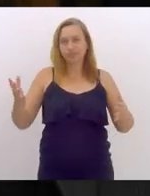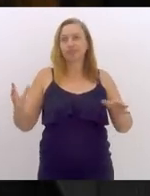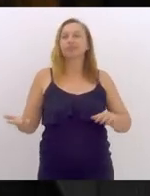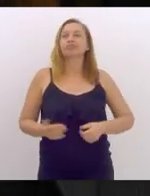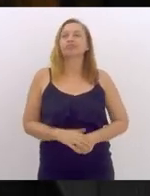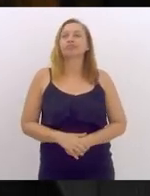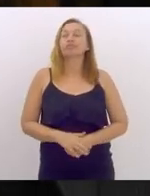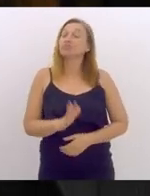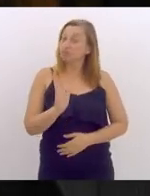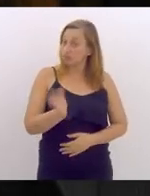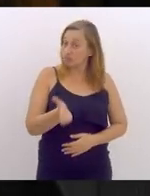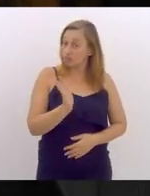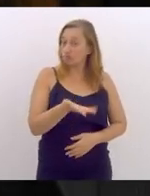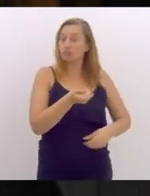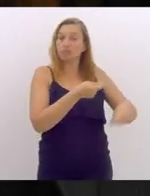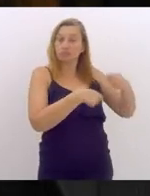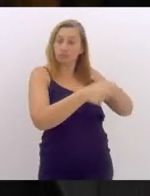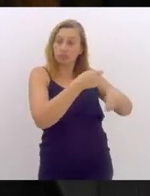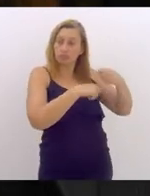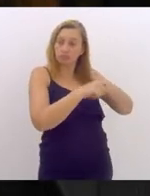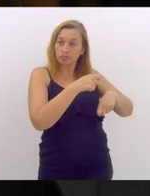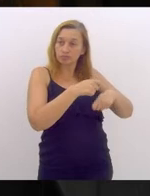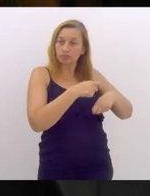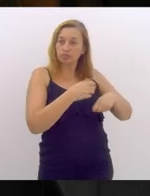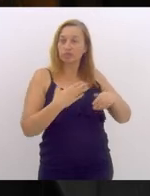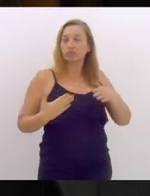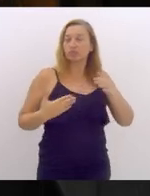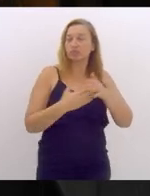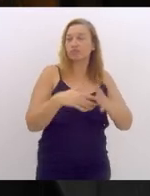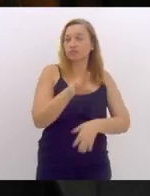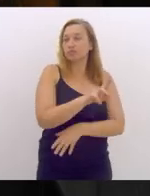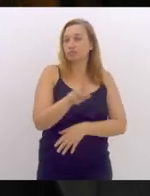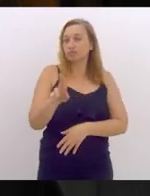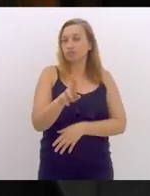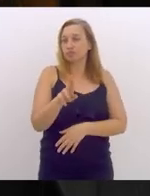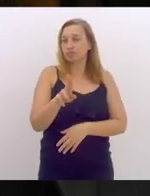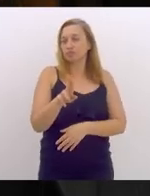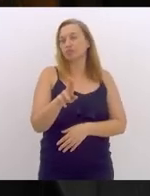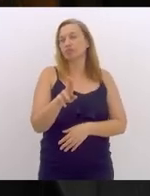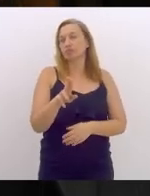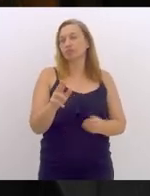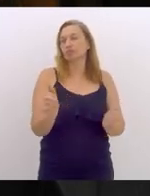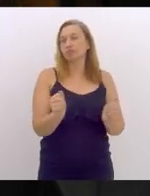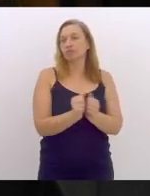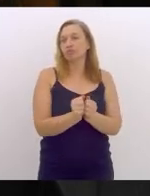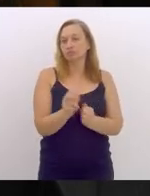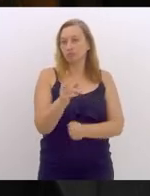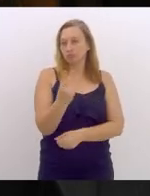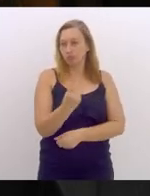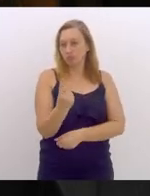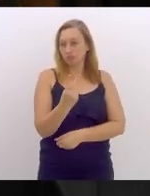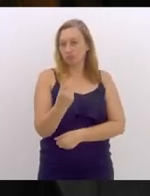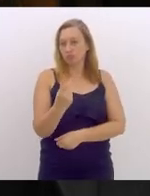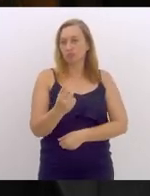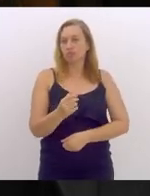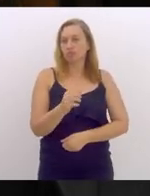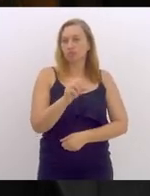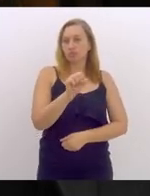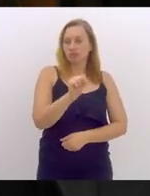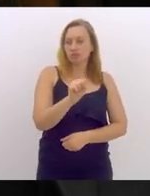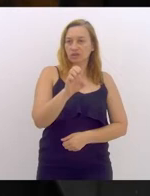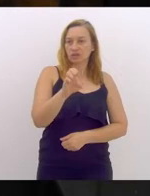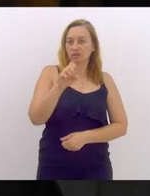que já tem na economia até o nome que juntos dois termos na